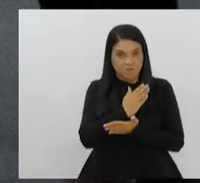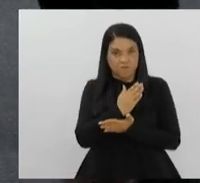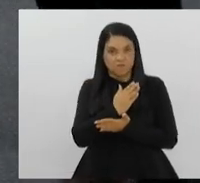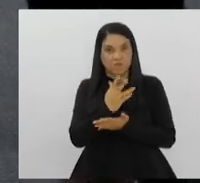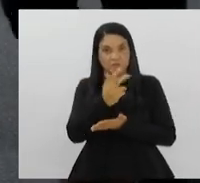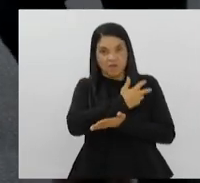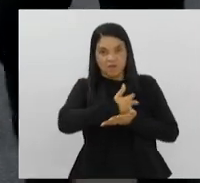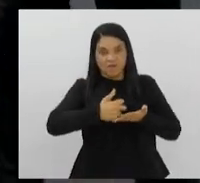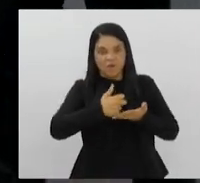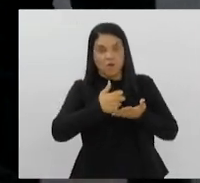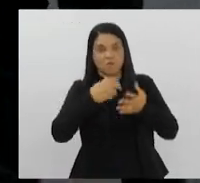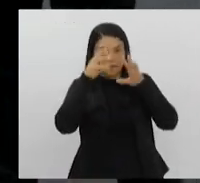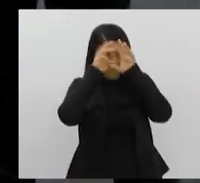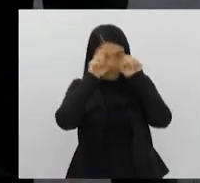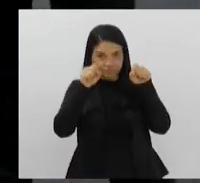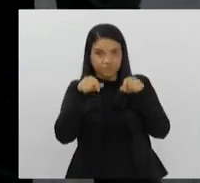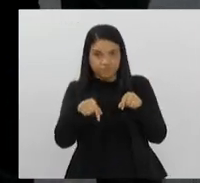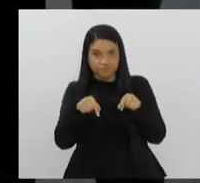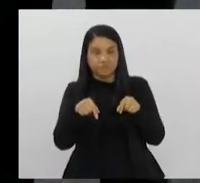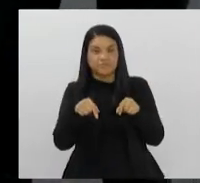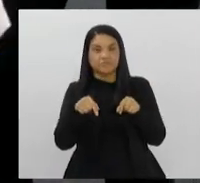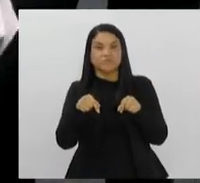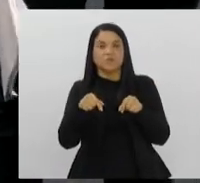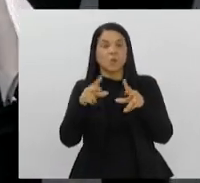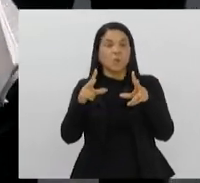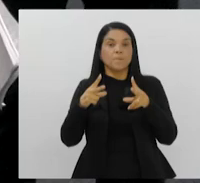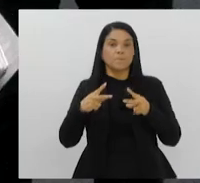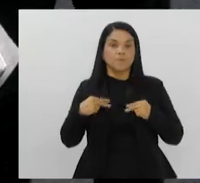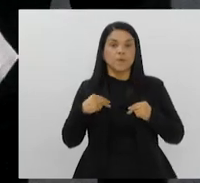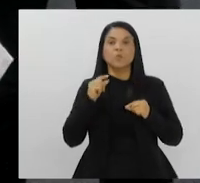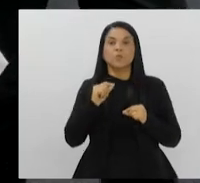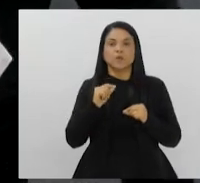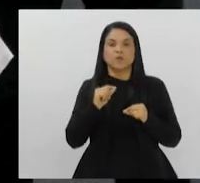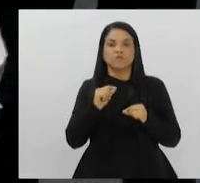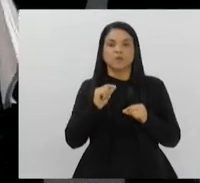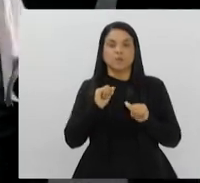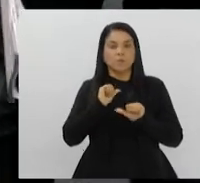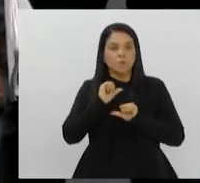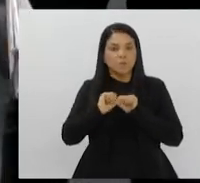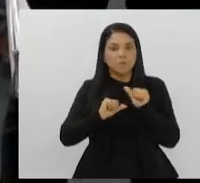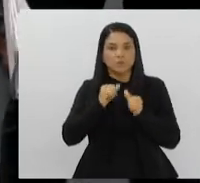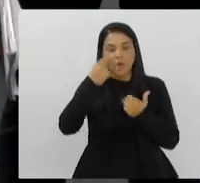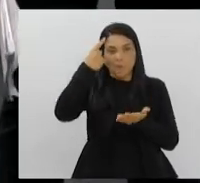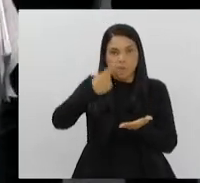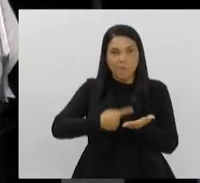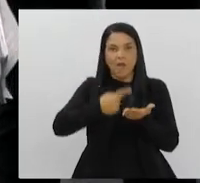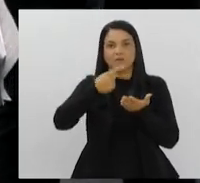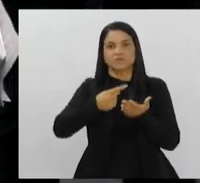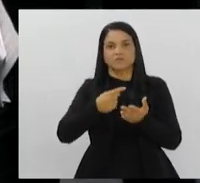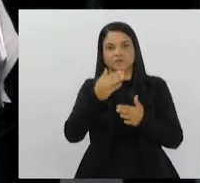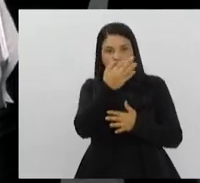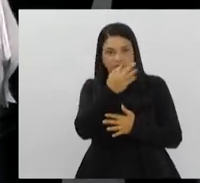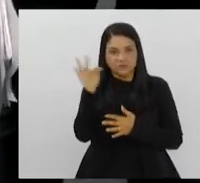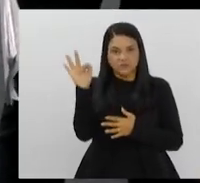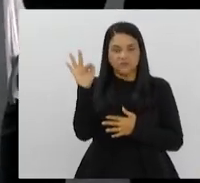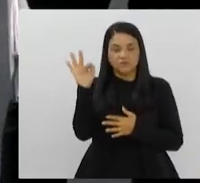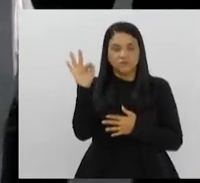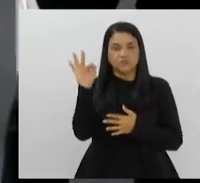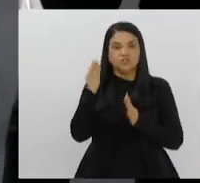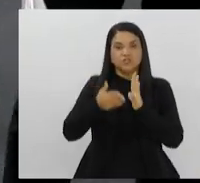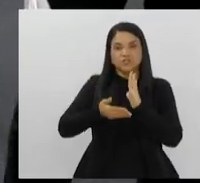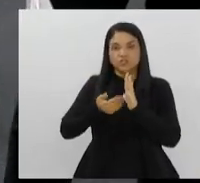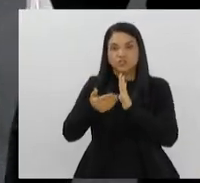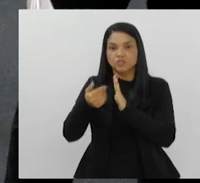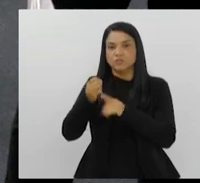reforma tributária, que um dos grandes méritos dela foi mexer na questão do Pacto Federativo, justamente tirando